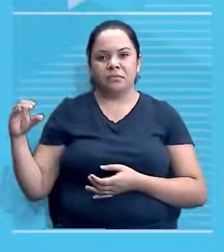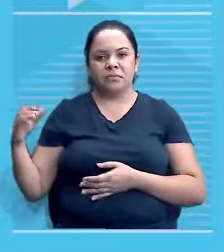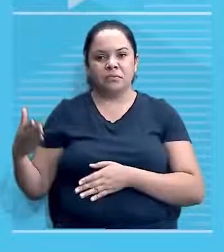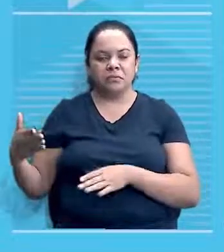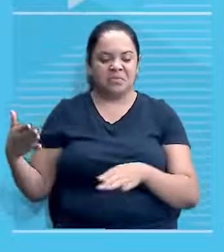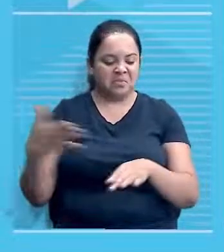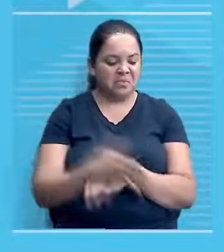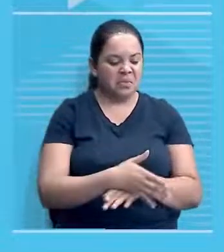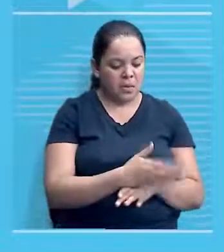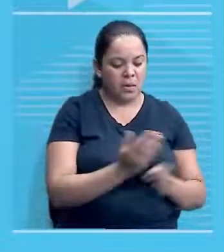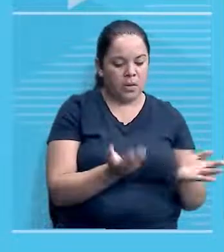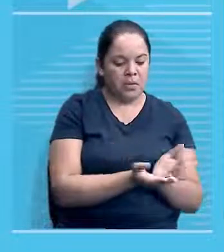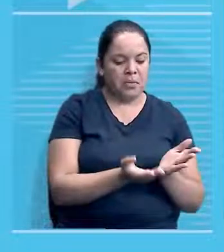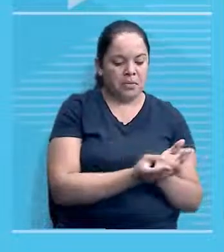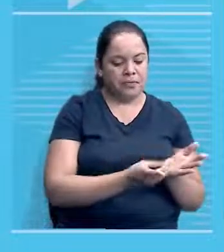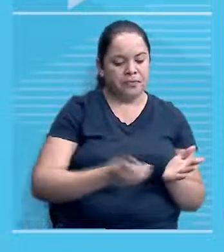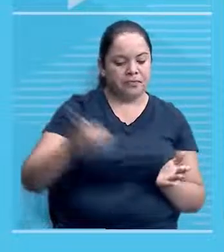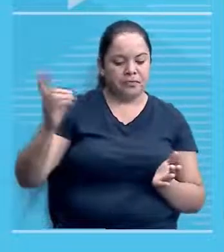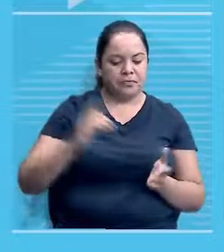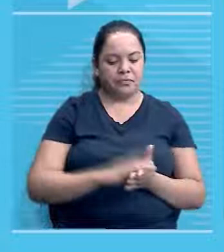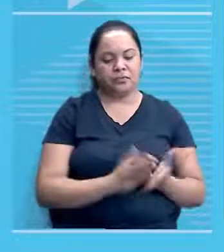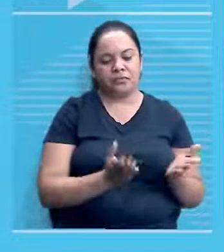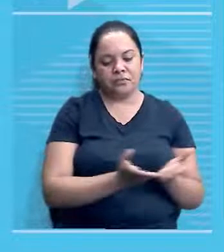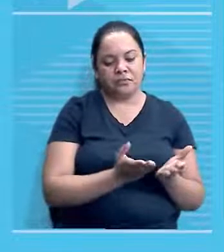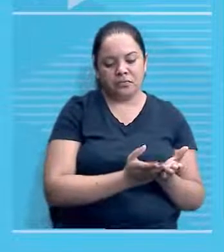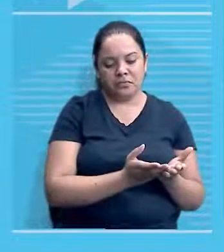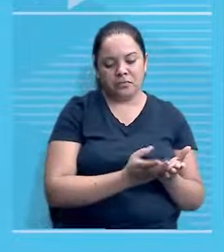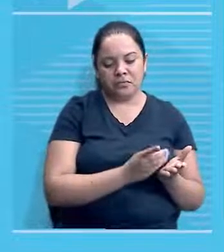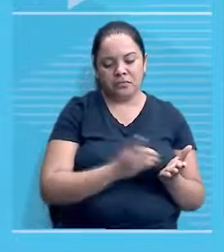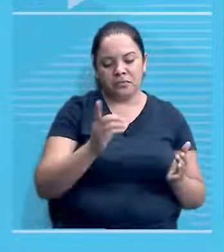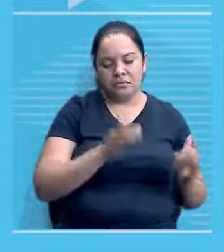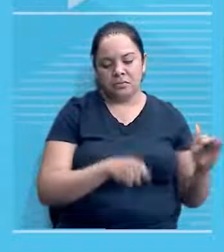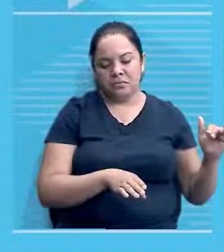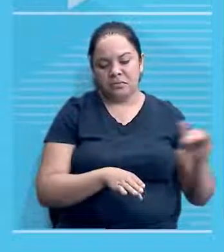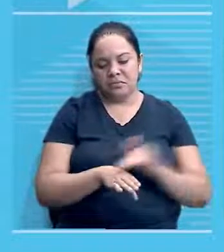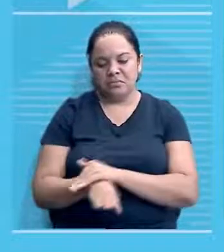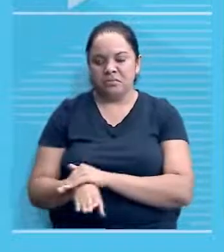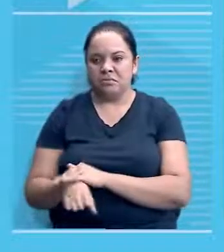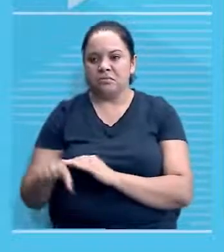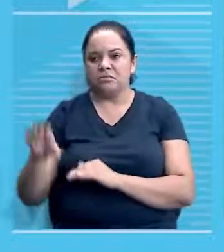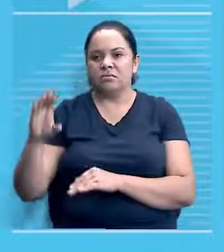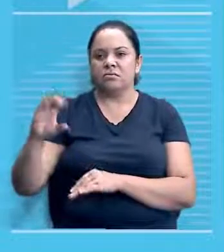Evangélico atingindo católico tudo isso é ignorância